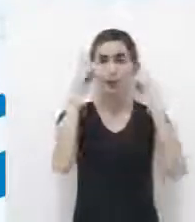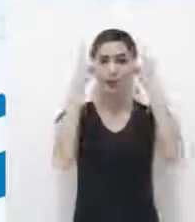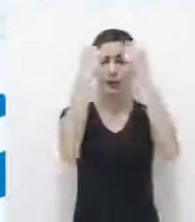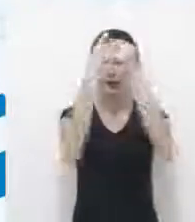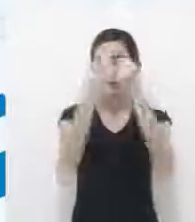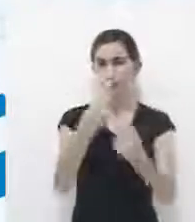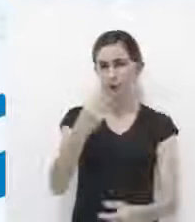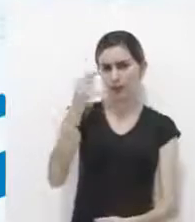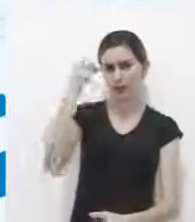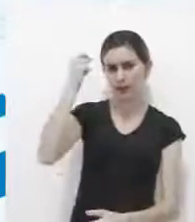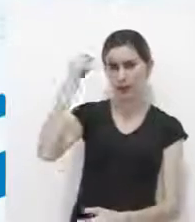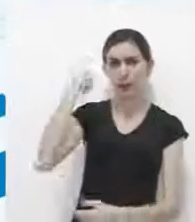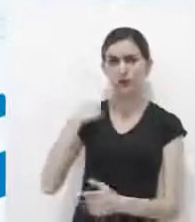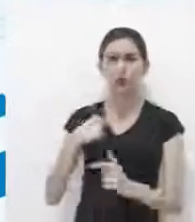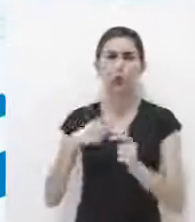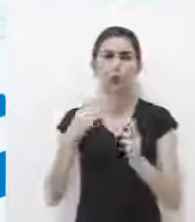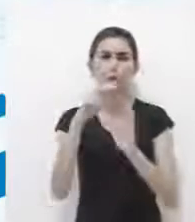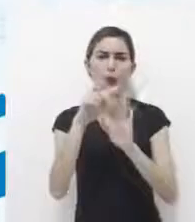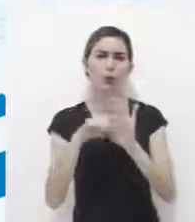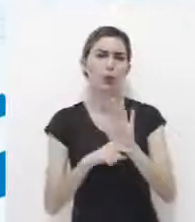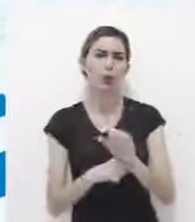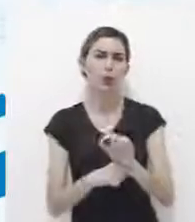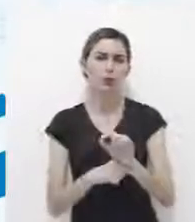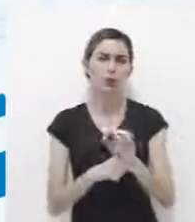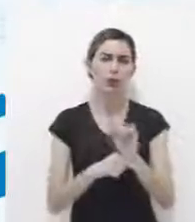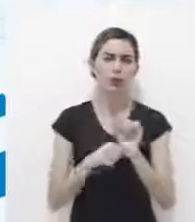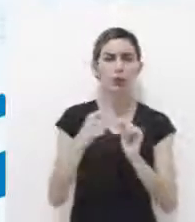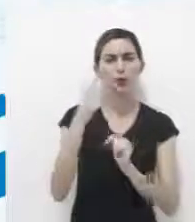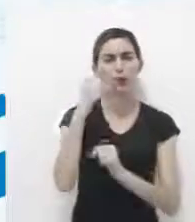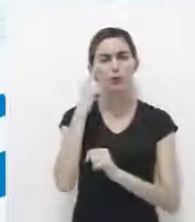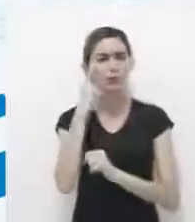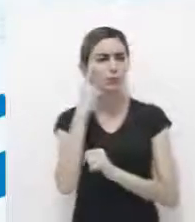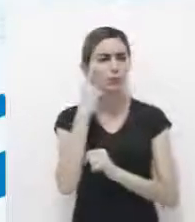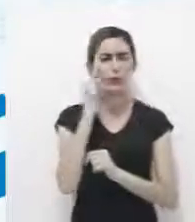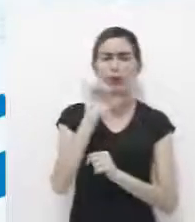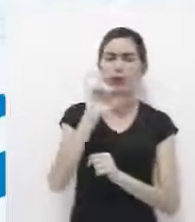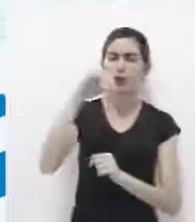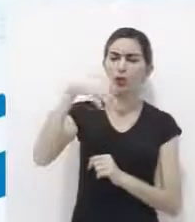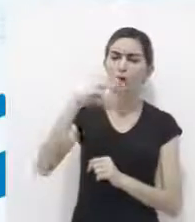na Grécia Antiga, com o problema da